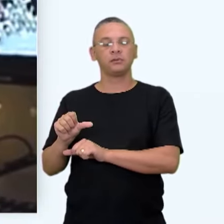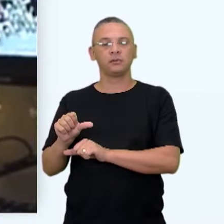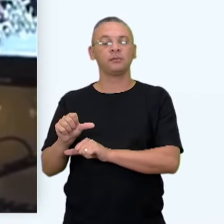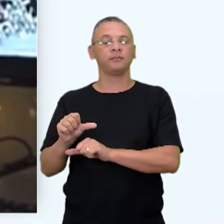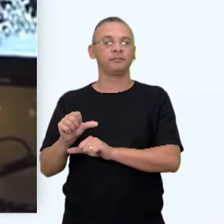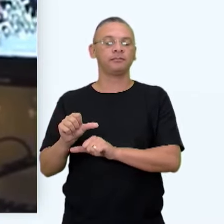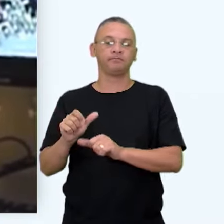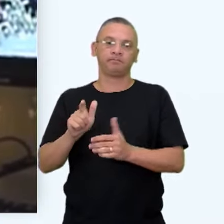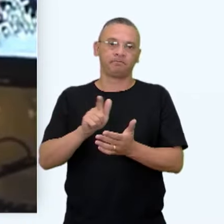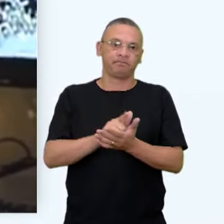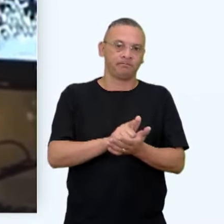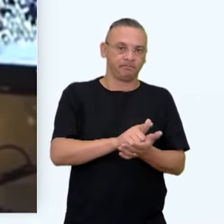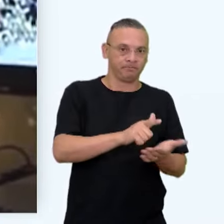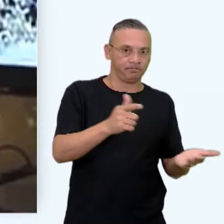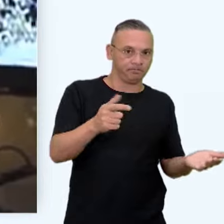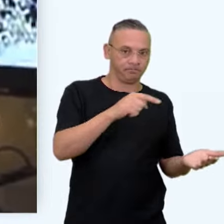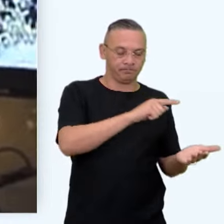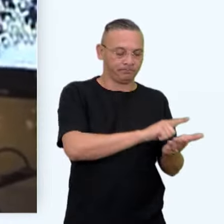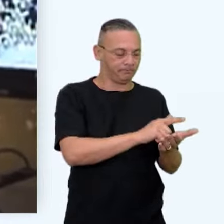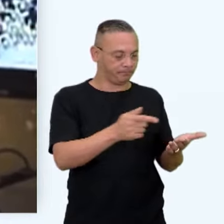papel que o jornal